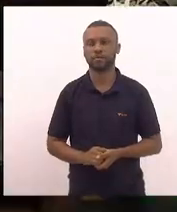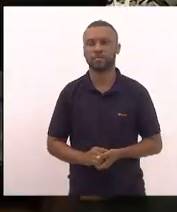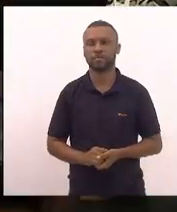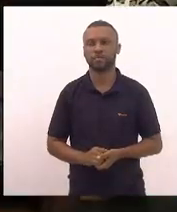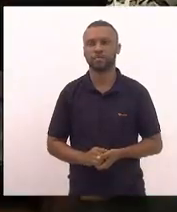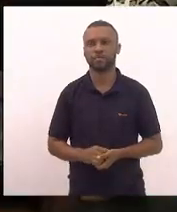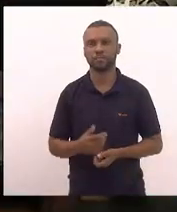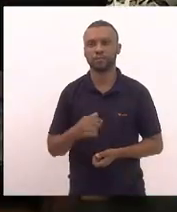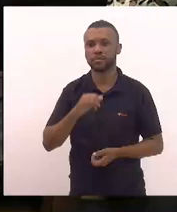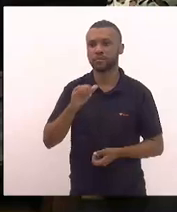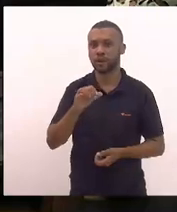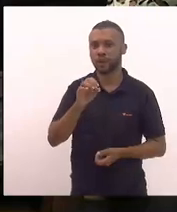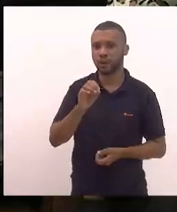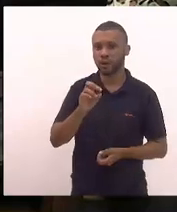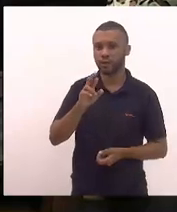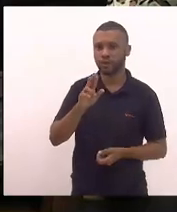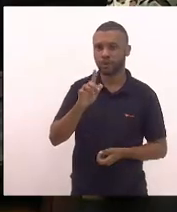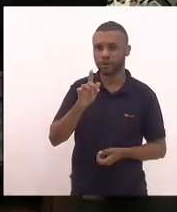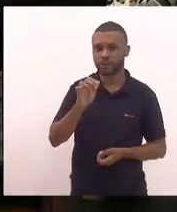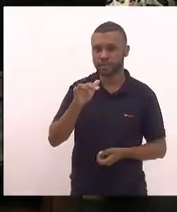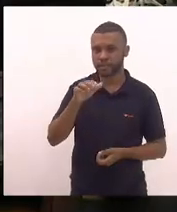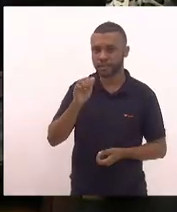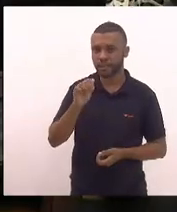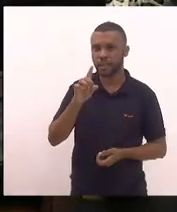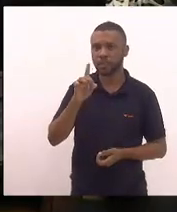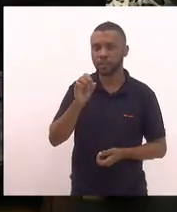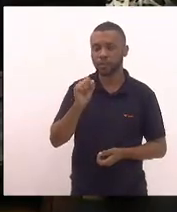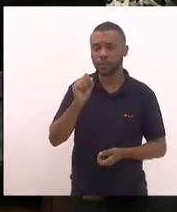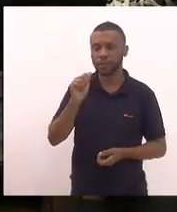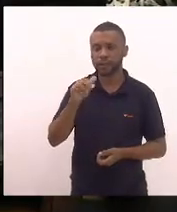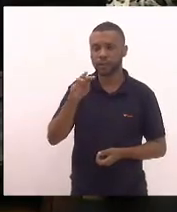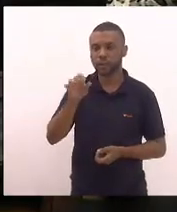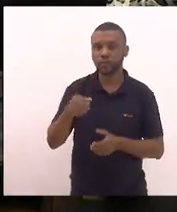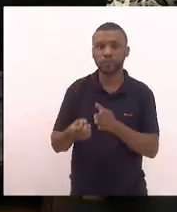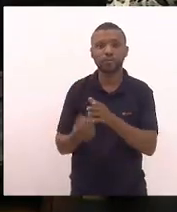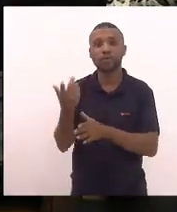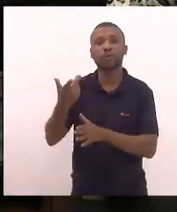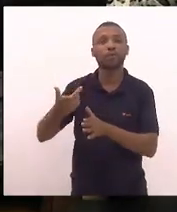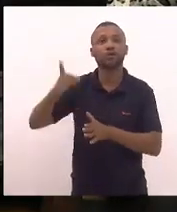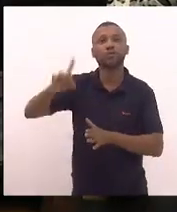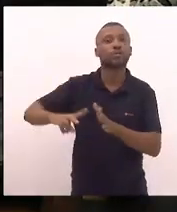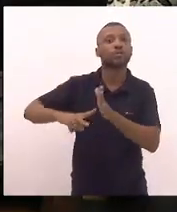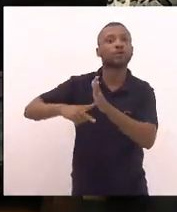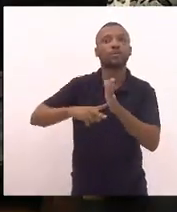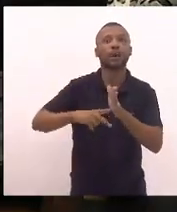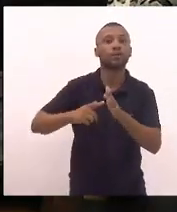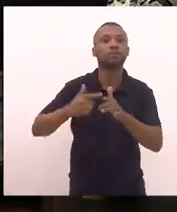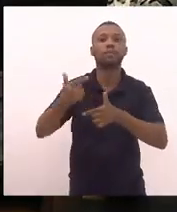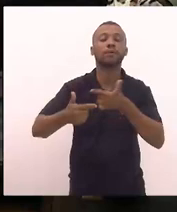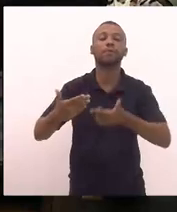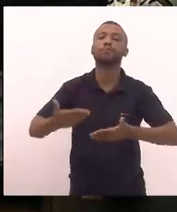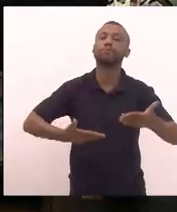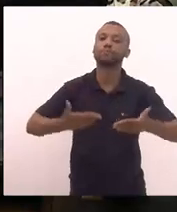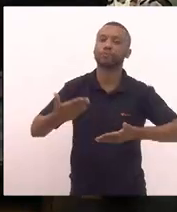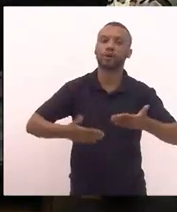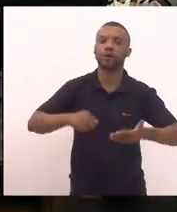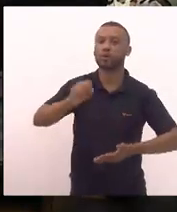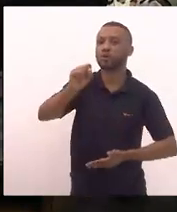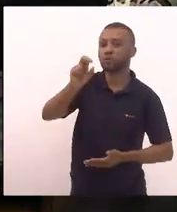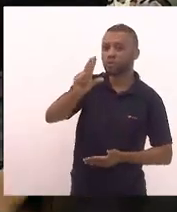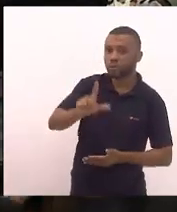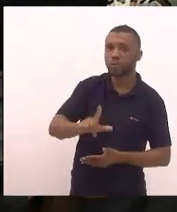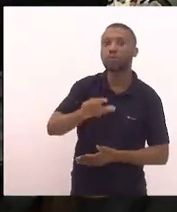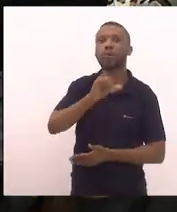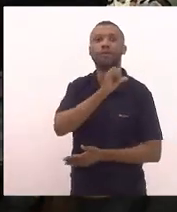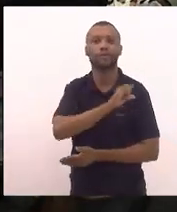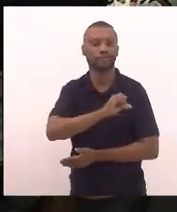Senhora Georgina dos Santos é fundadora e diretora do Sindicato das Trabalhadoras Domésticas do Sul Fluminense,